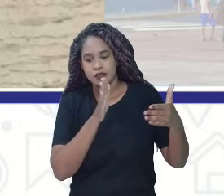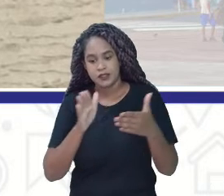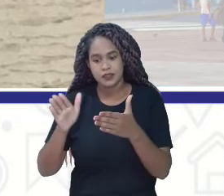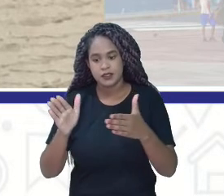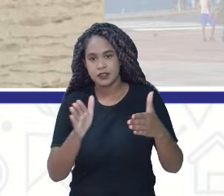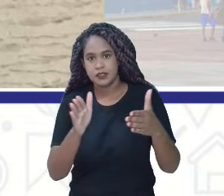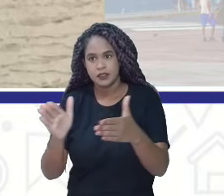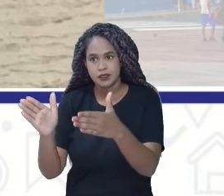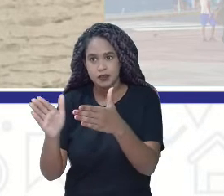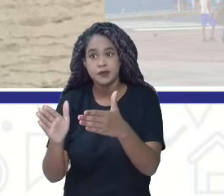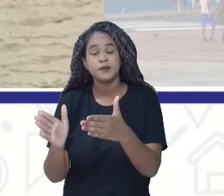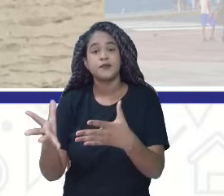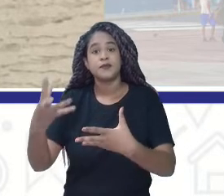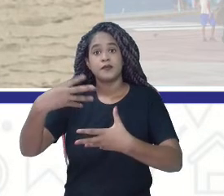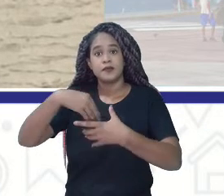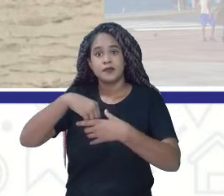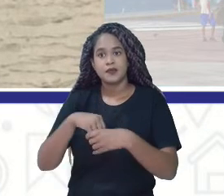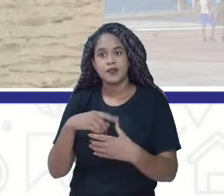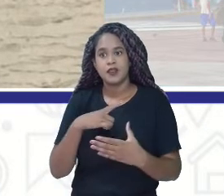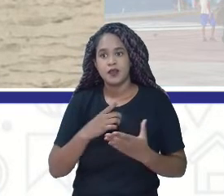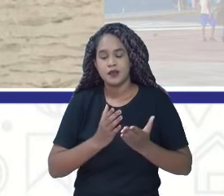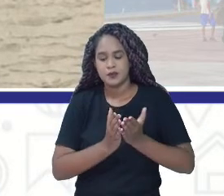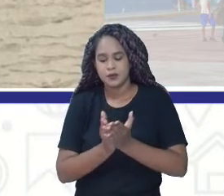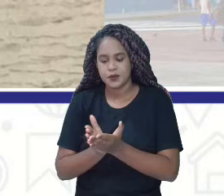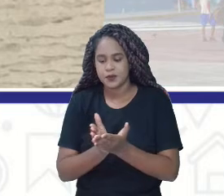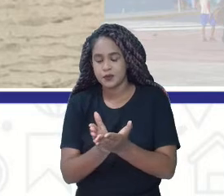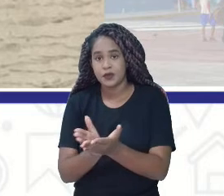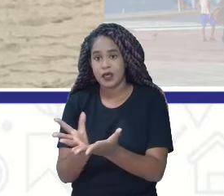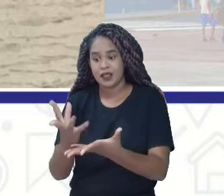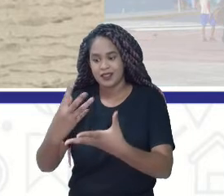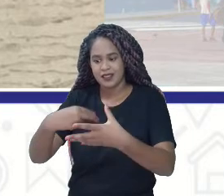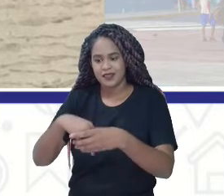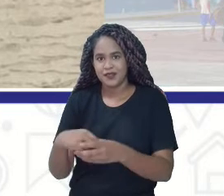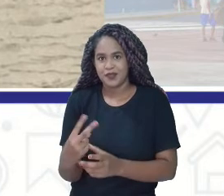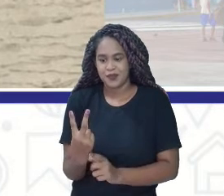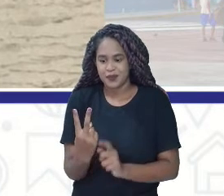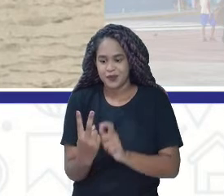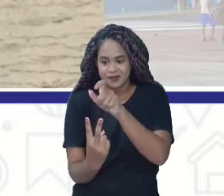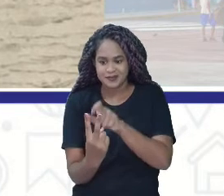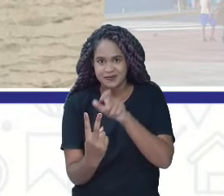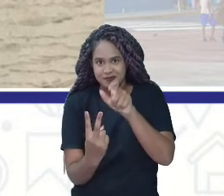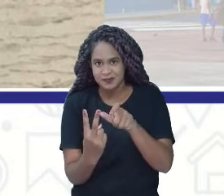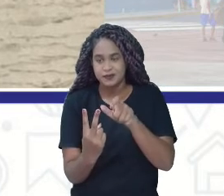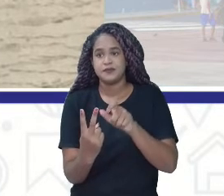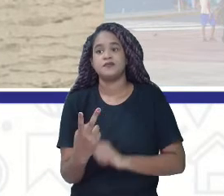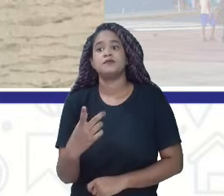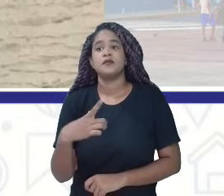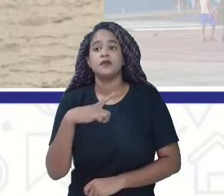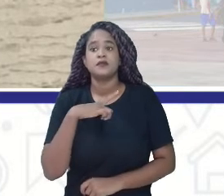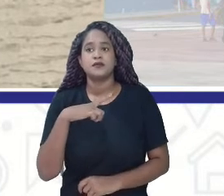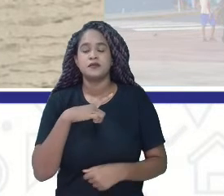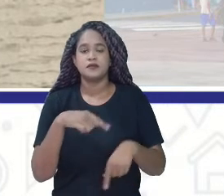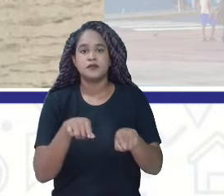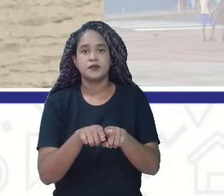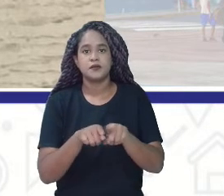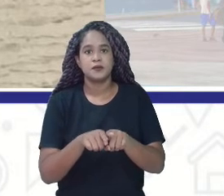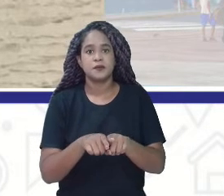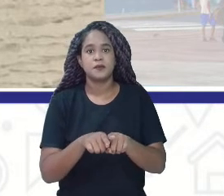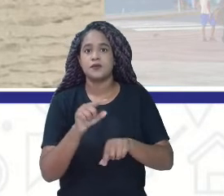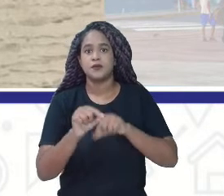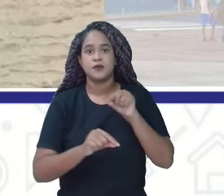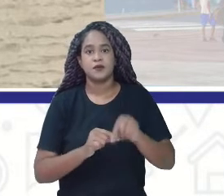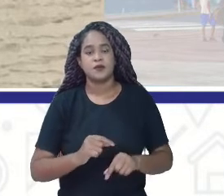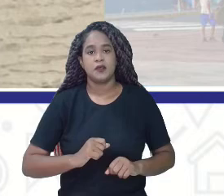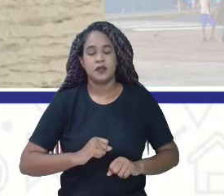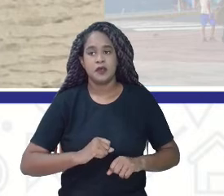uma canoa passando aqui no rio, com 2 tripulantes. A gente tem aqui ó, uma construção